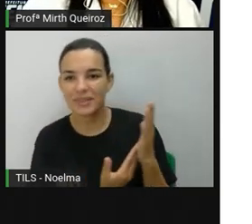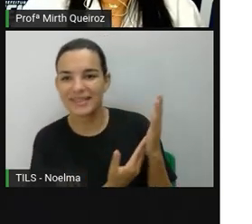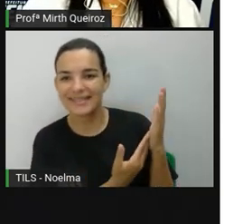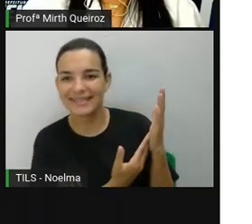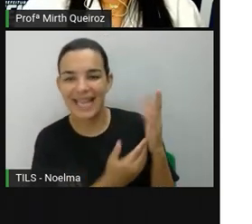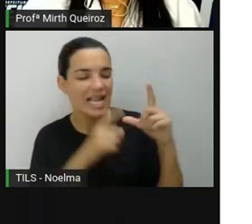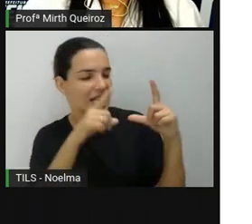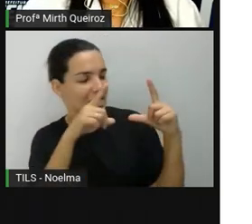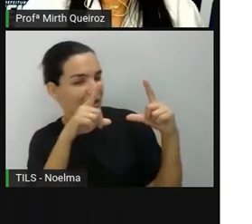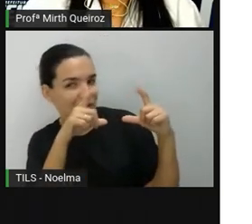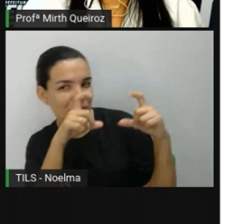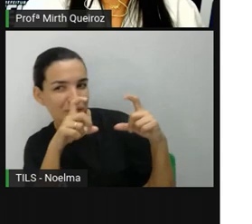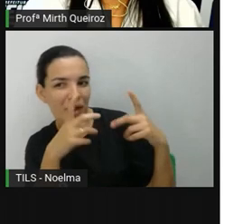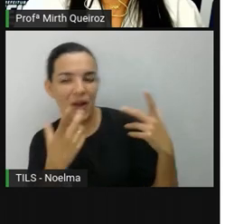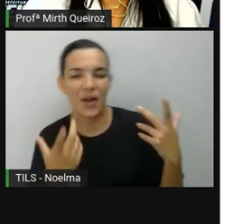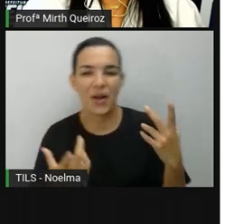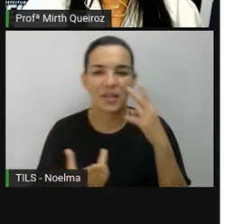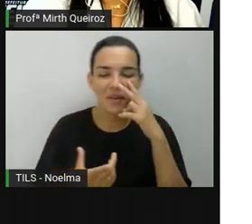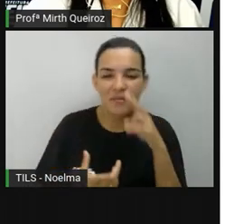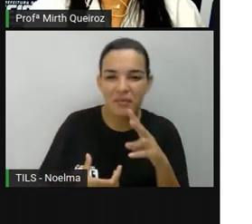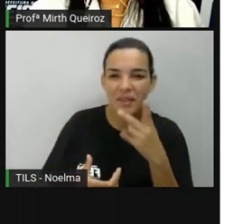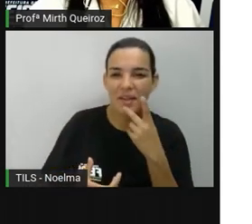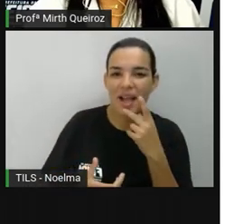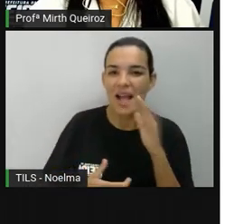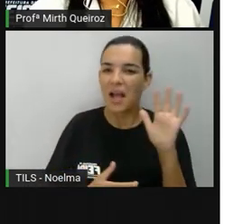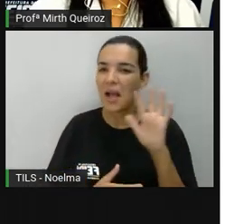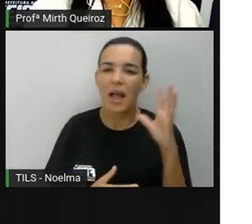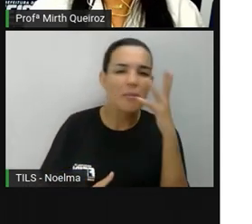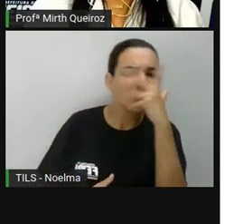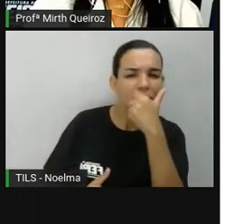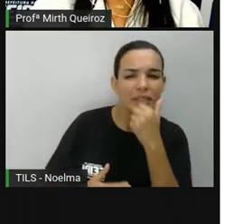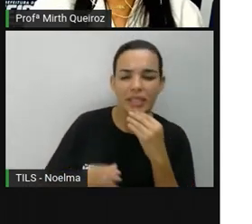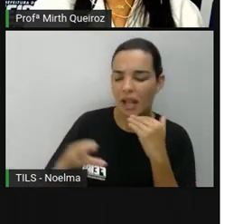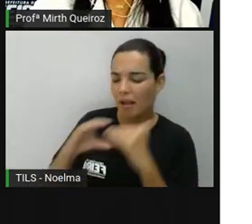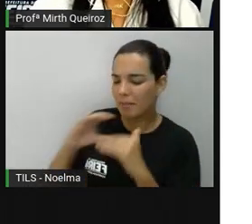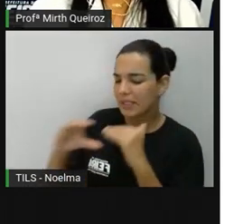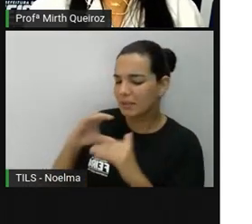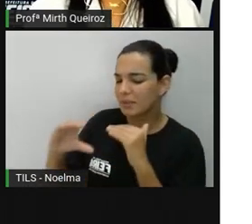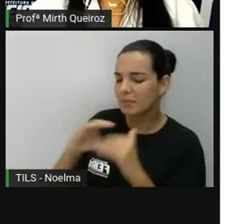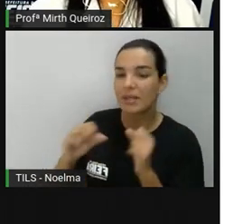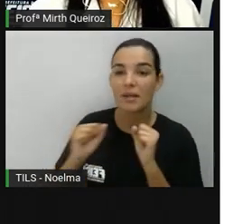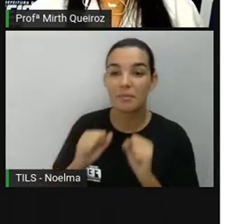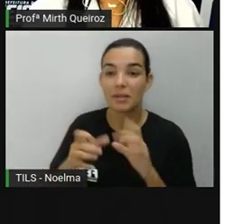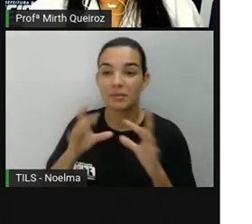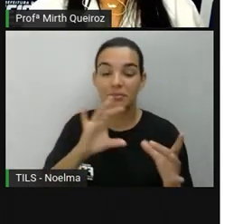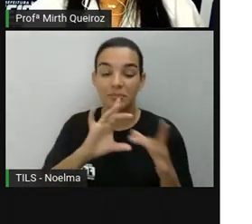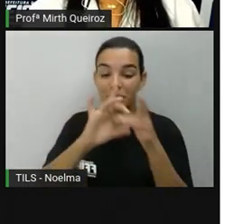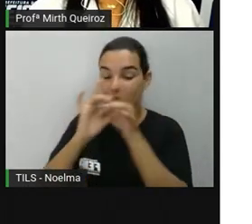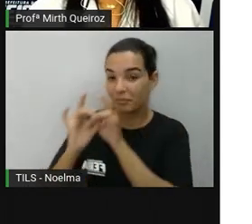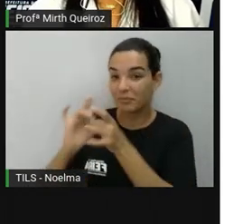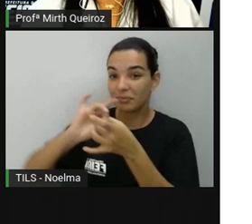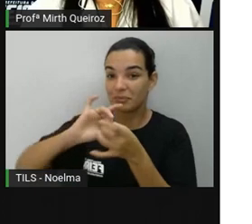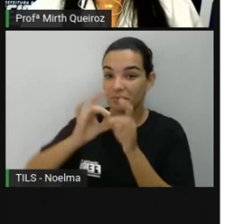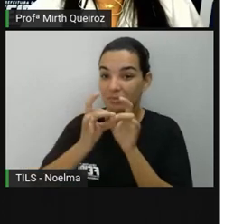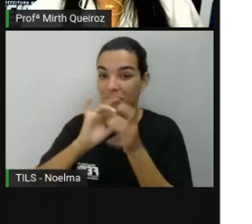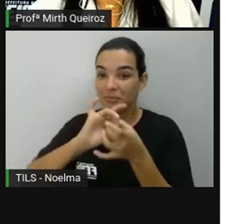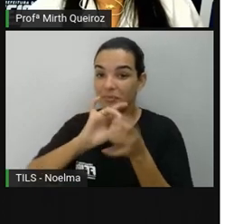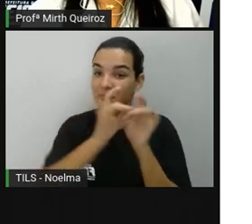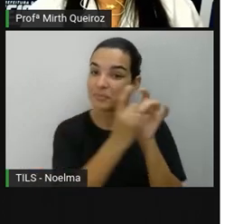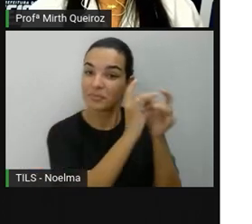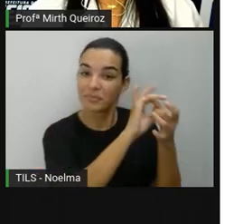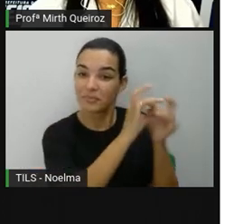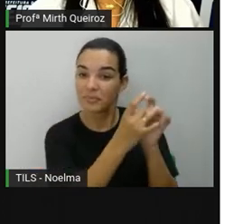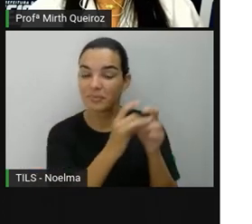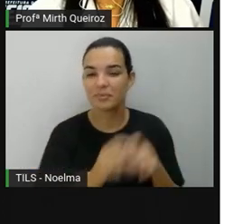posta foto, geralmente as pessoas vão comentando ali, a gente vai respondendo, vai interagindo. Tem também um espaço